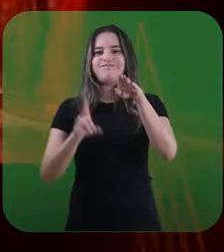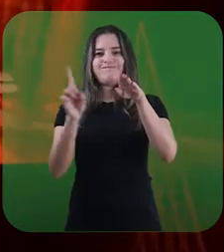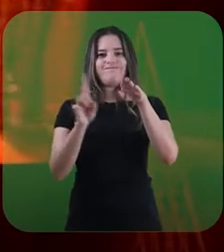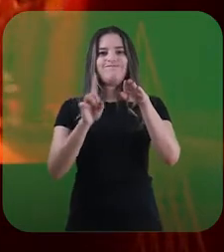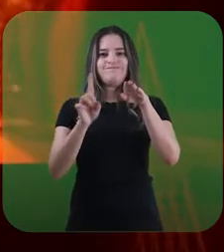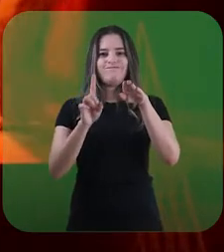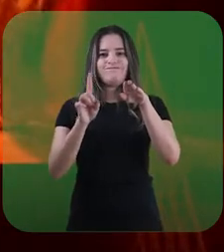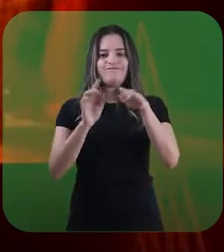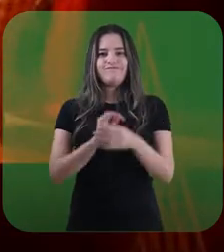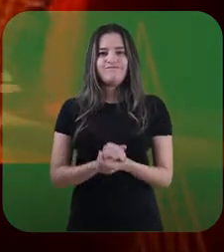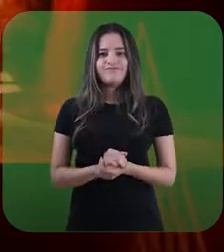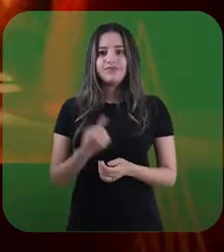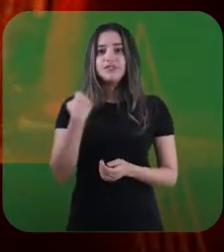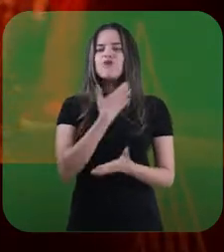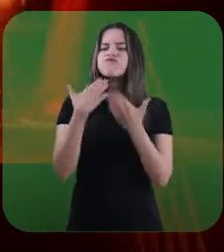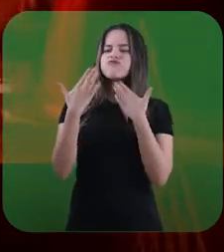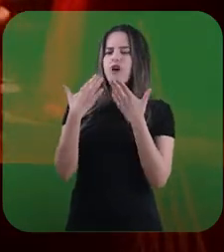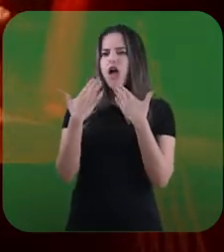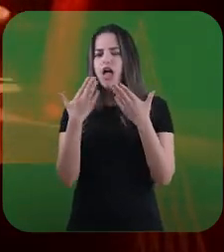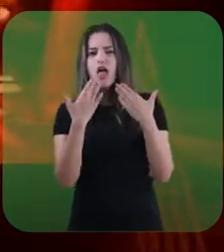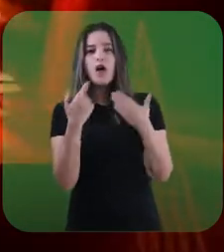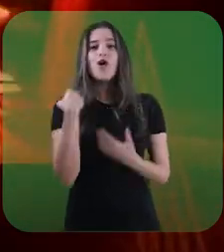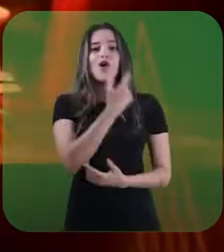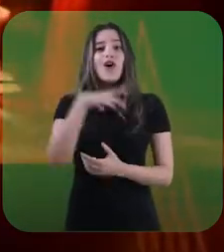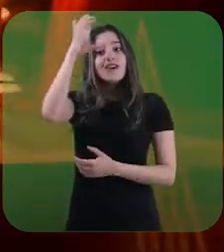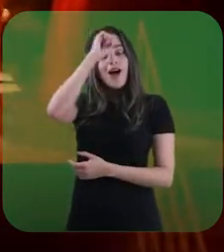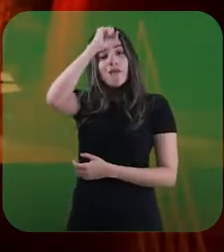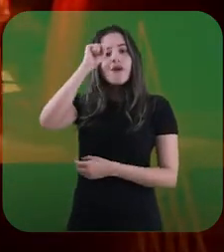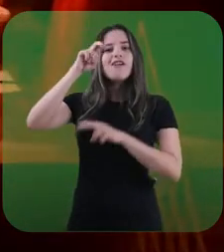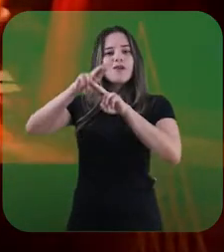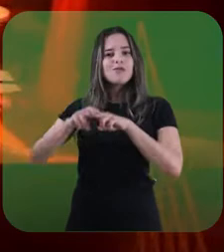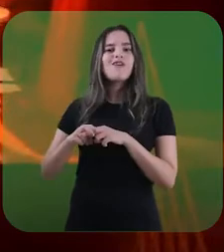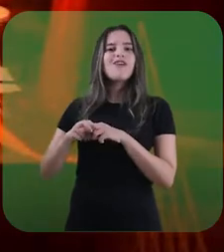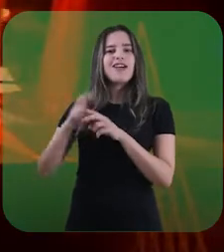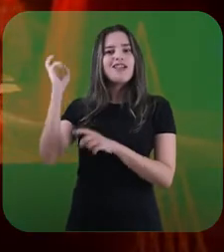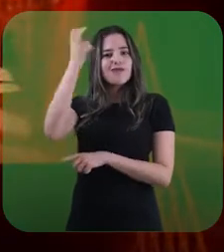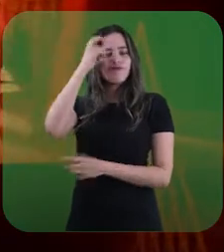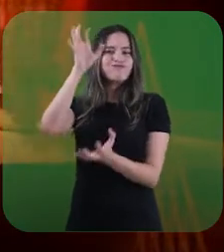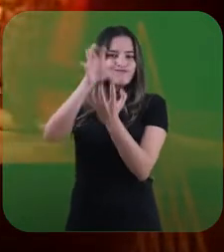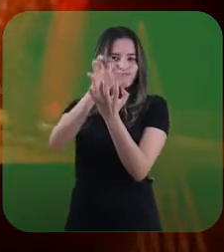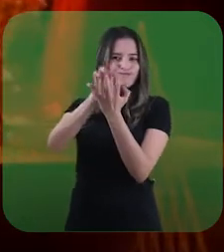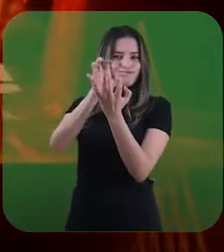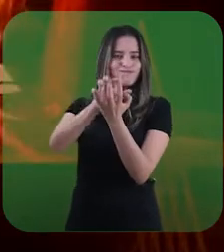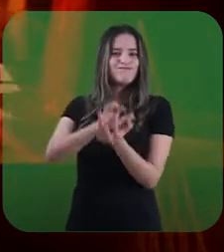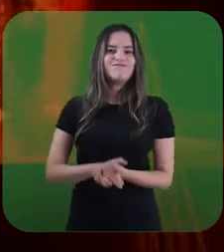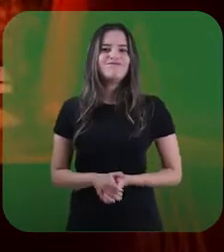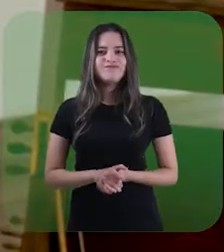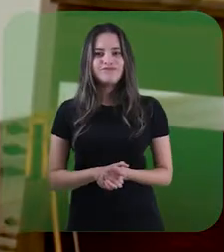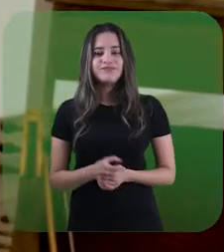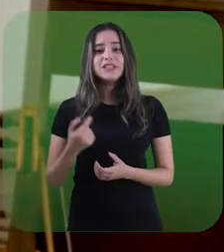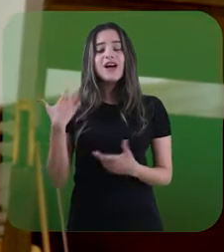esses estandartes a gente faz um diálogo com eles somos alunos desses Mestres destas